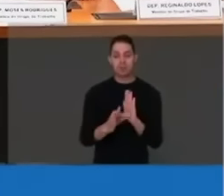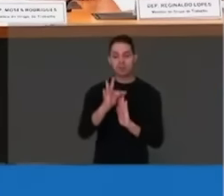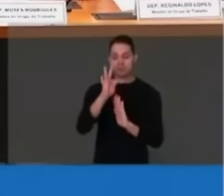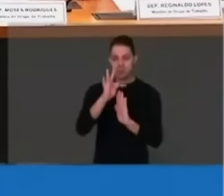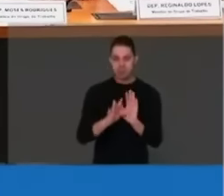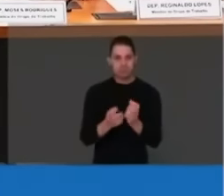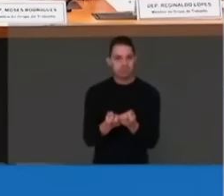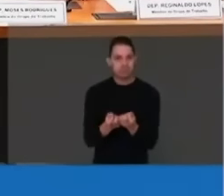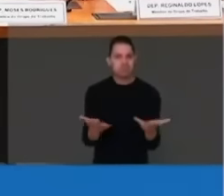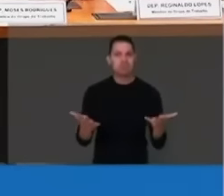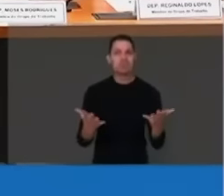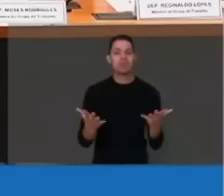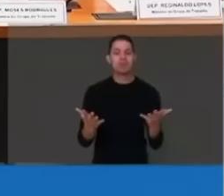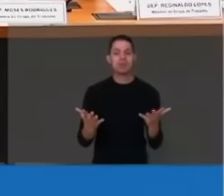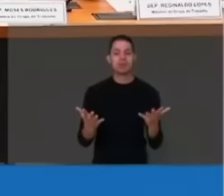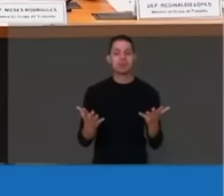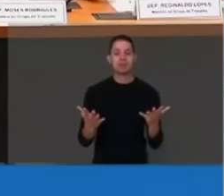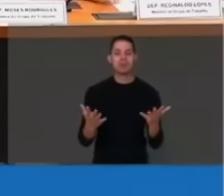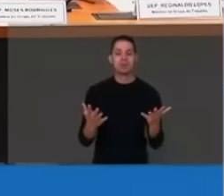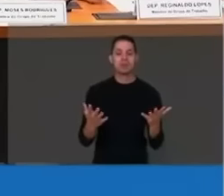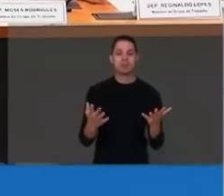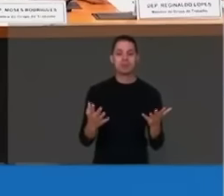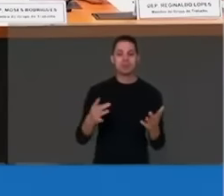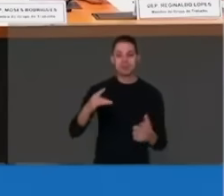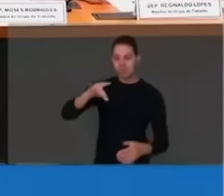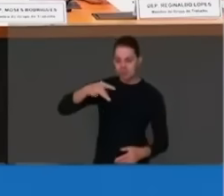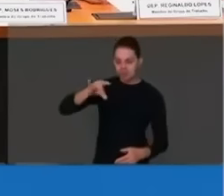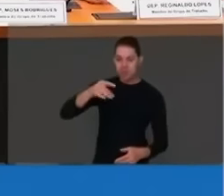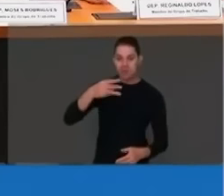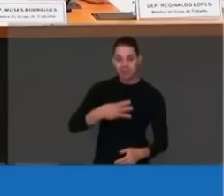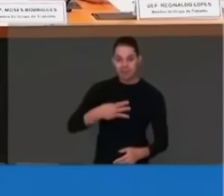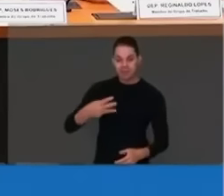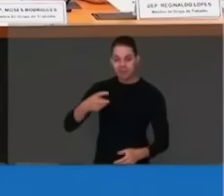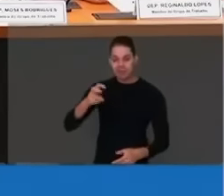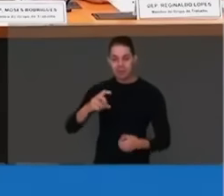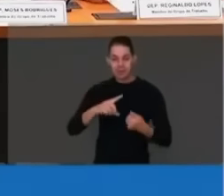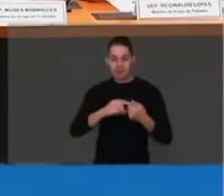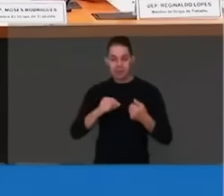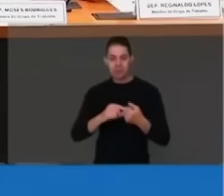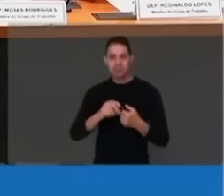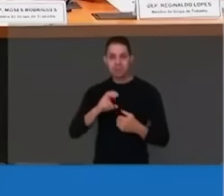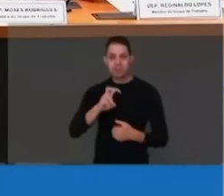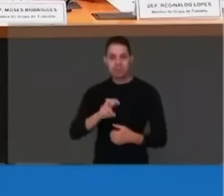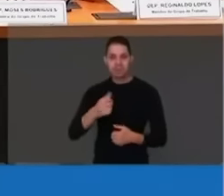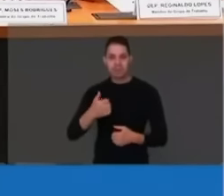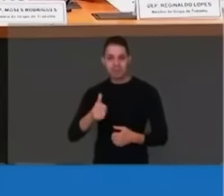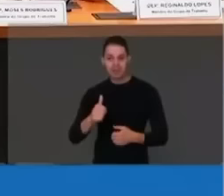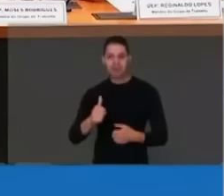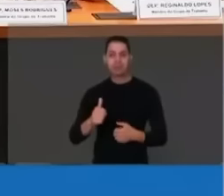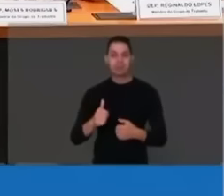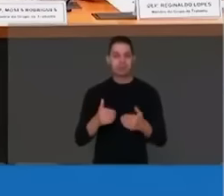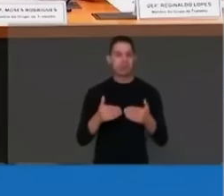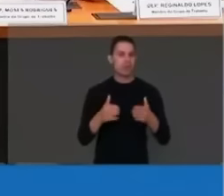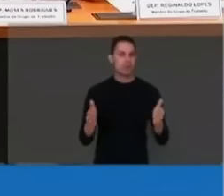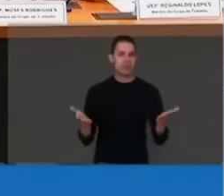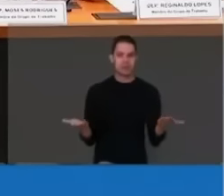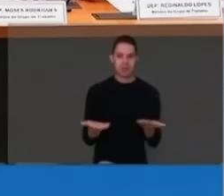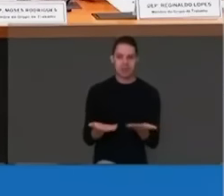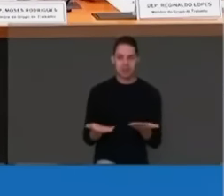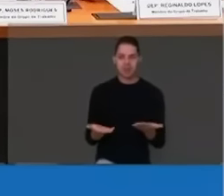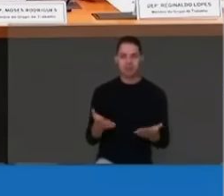gente tá falando numa reforma tributária que eh eu não vejo porque chegar a esse nível de